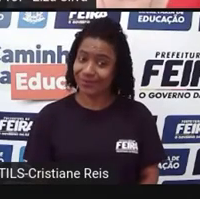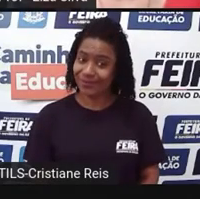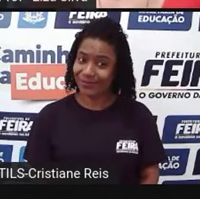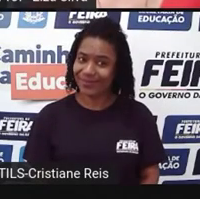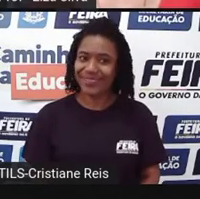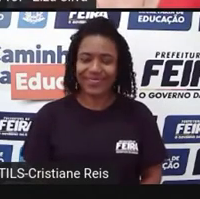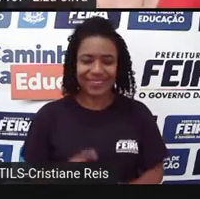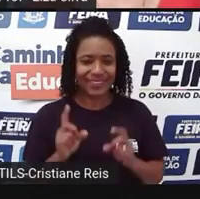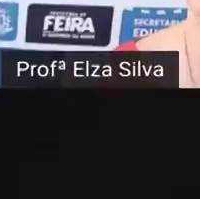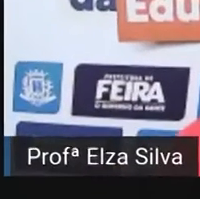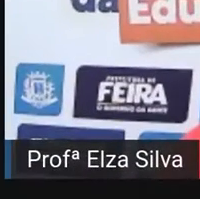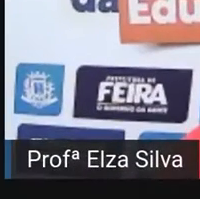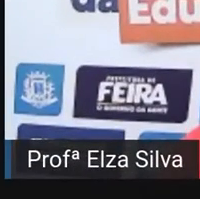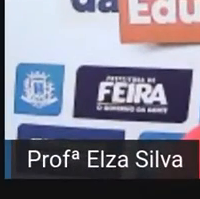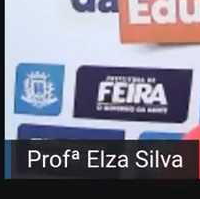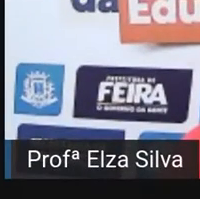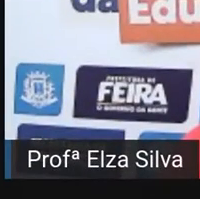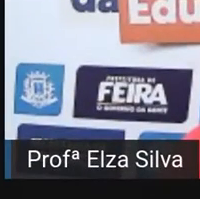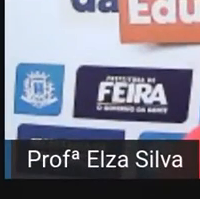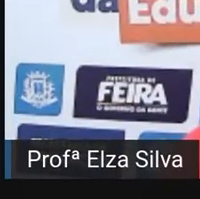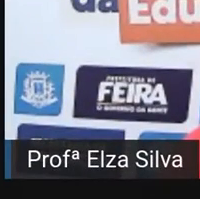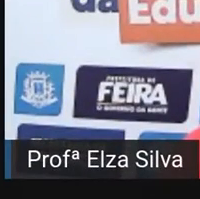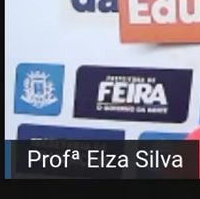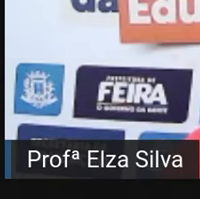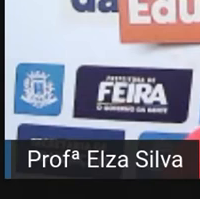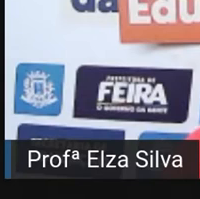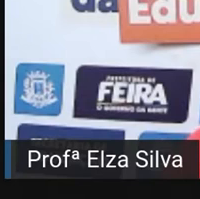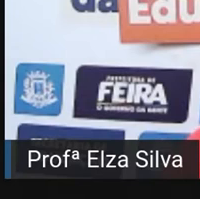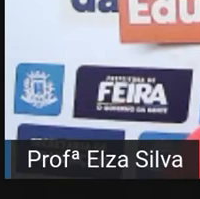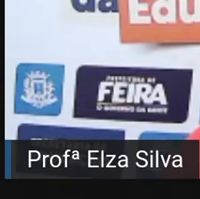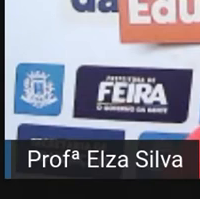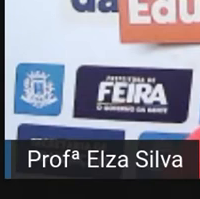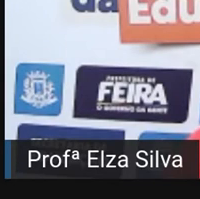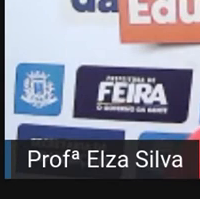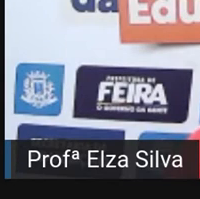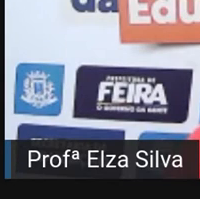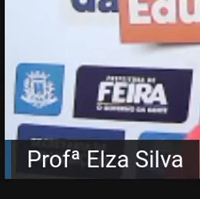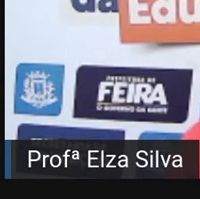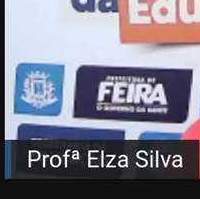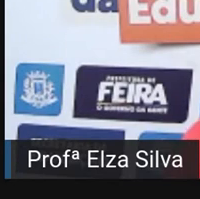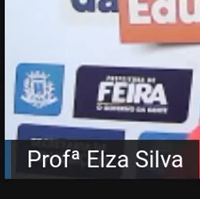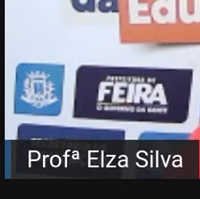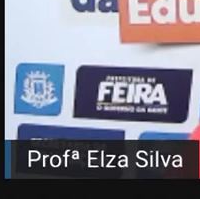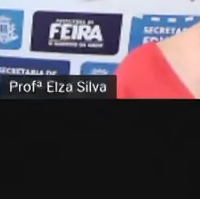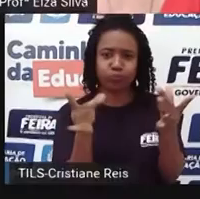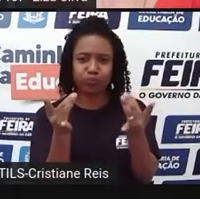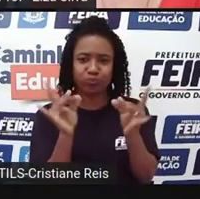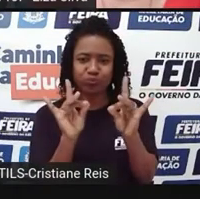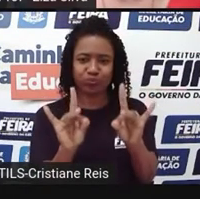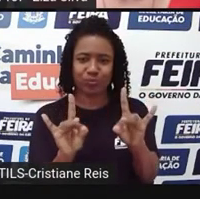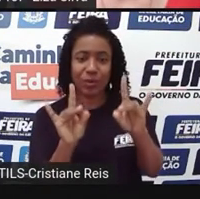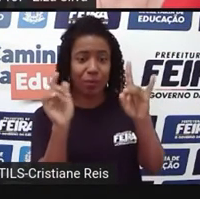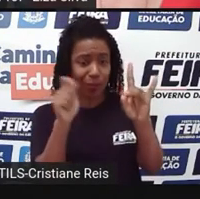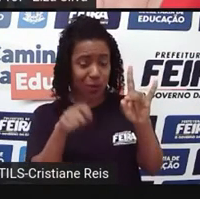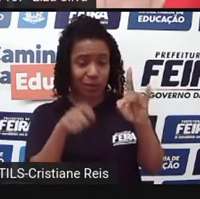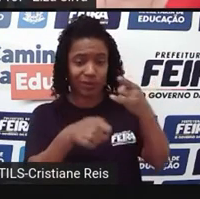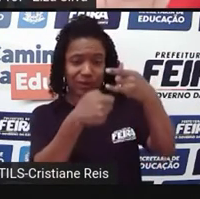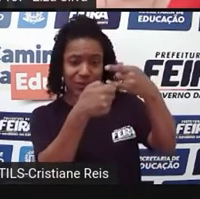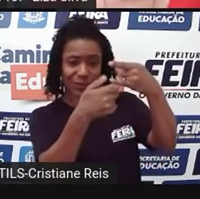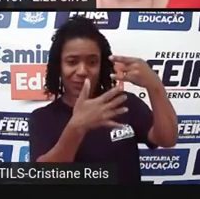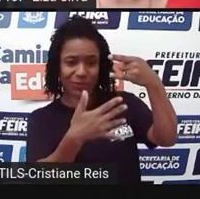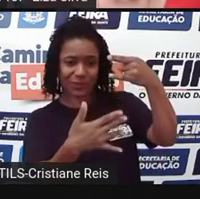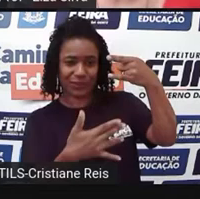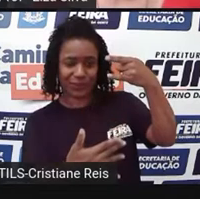é esse o dente Lembrando que esse vídeo eu está lá no YouTube e quem tiver oportunidade pode acessá-lo